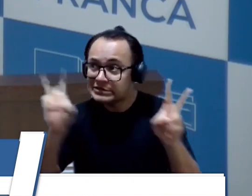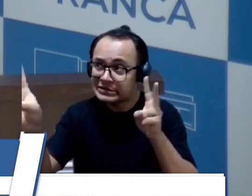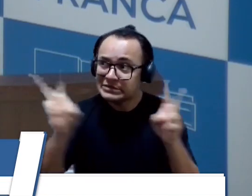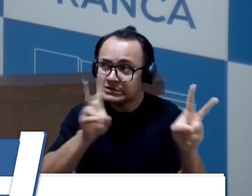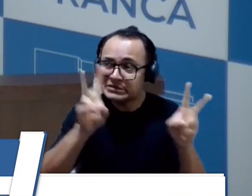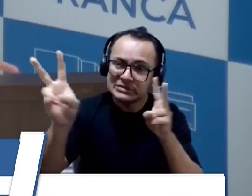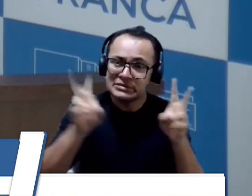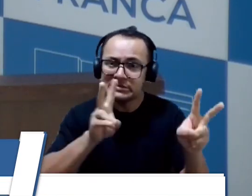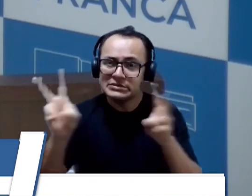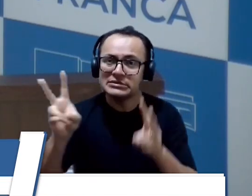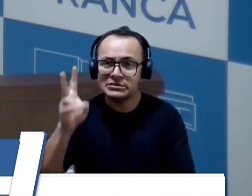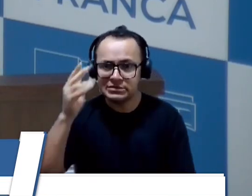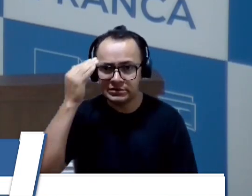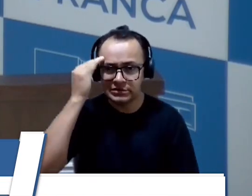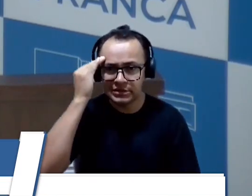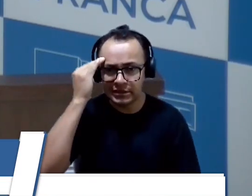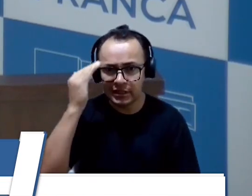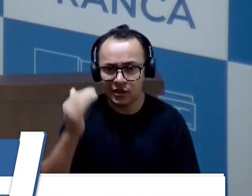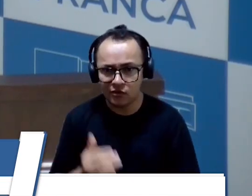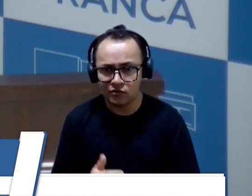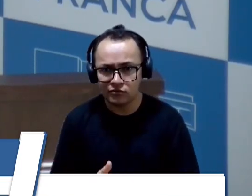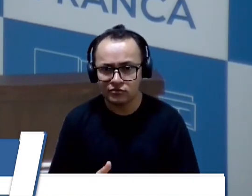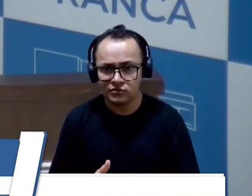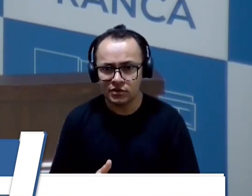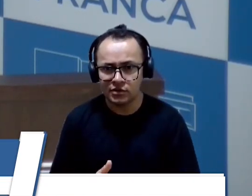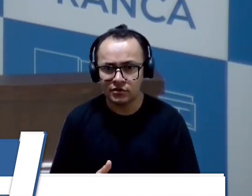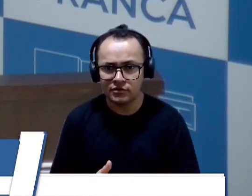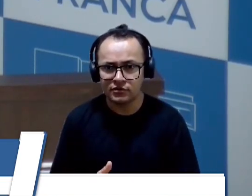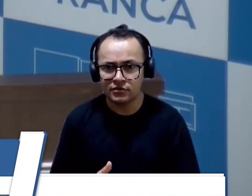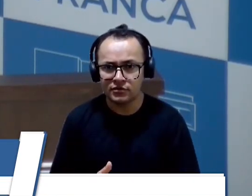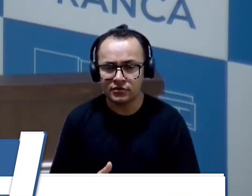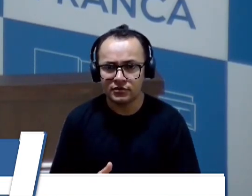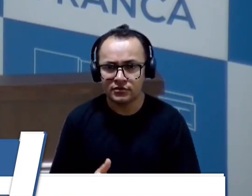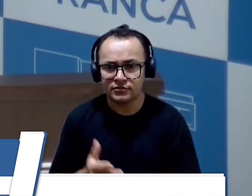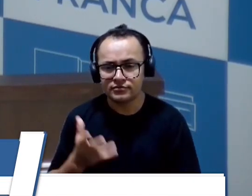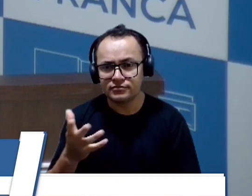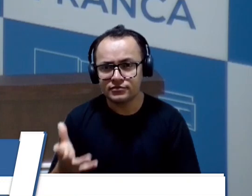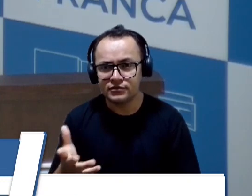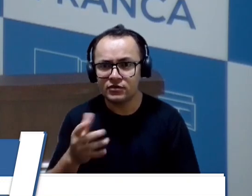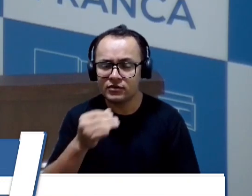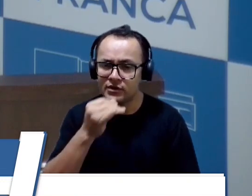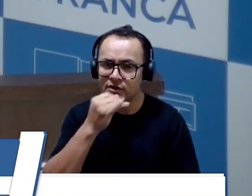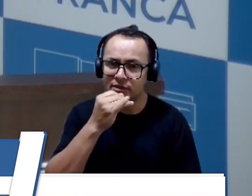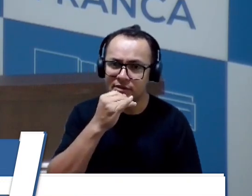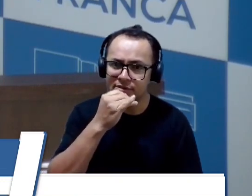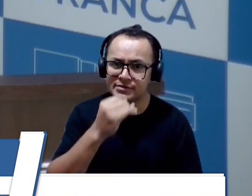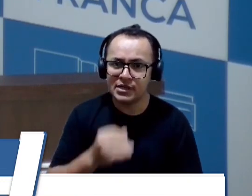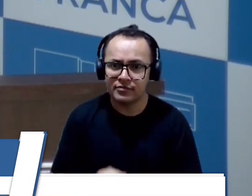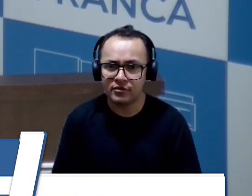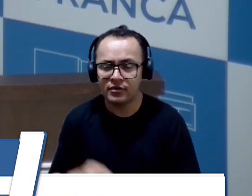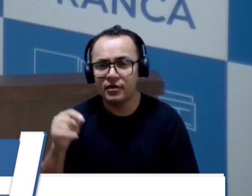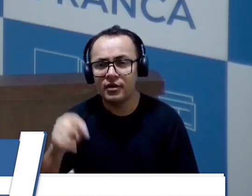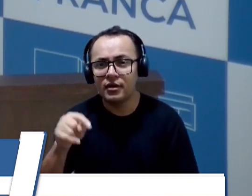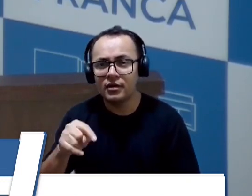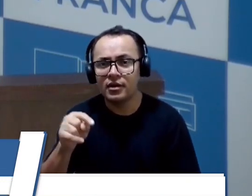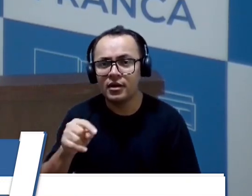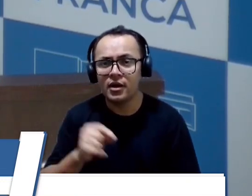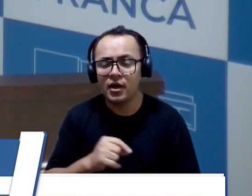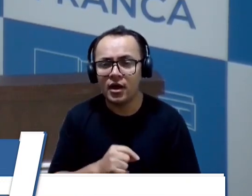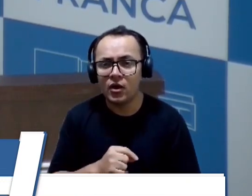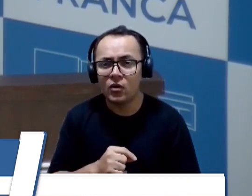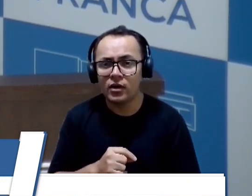está aparecendo. É que as pessoas não acompanham, elas não têm aquele senso político. As pessoas têm que se politizar